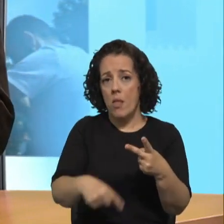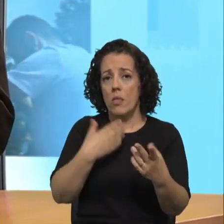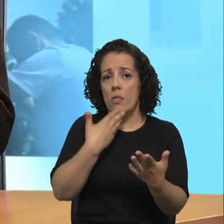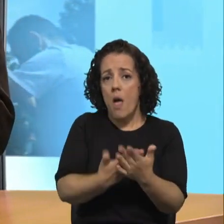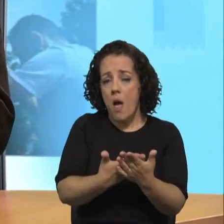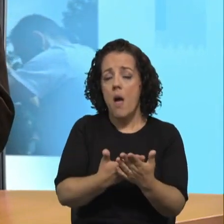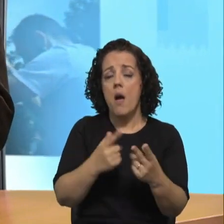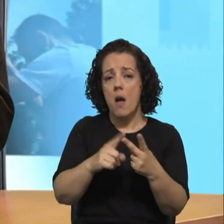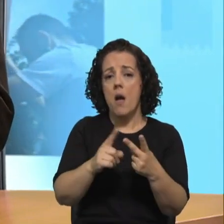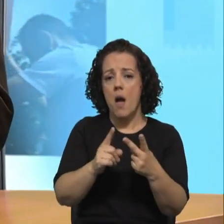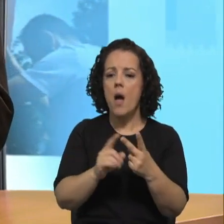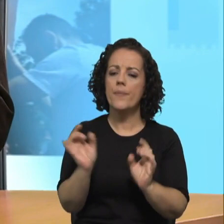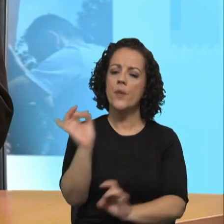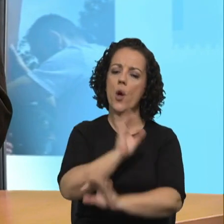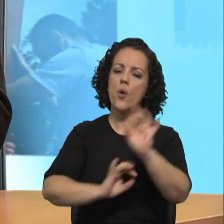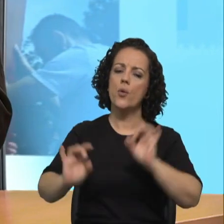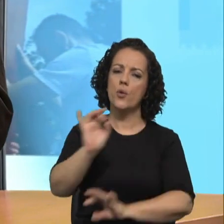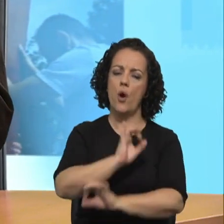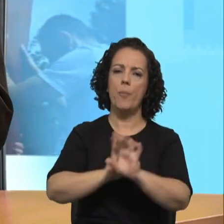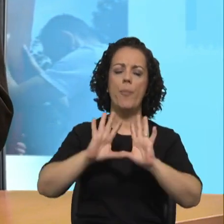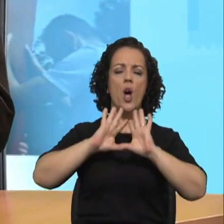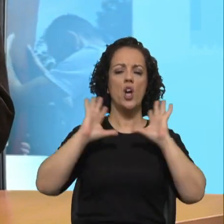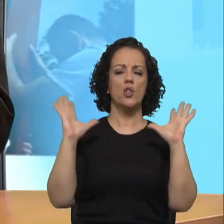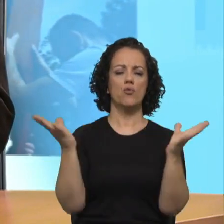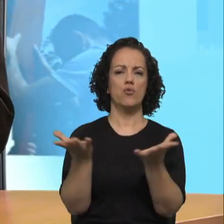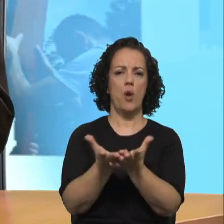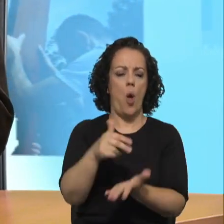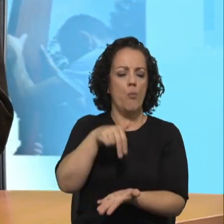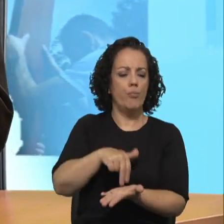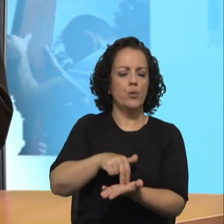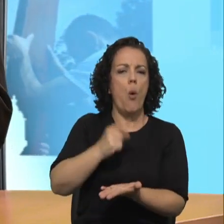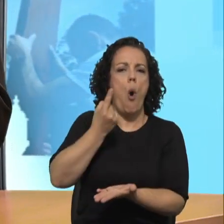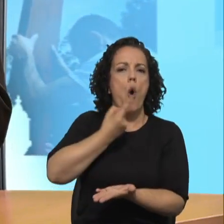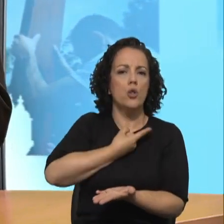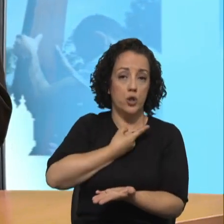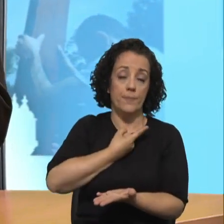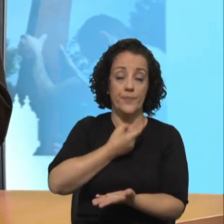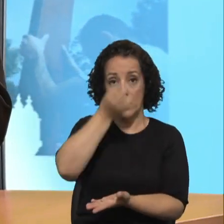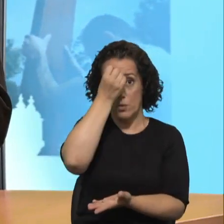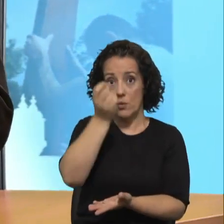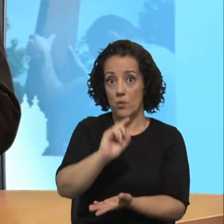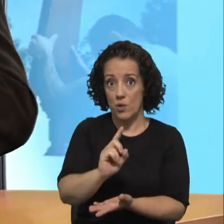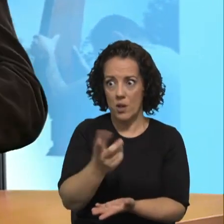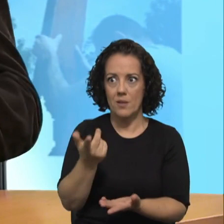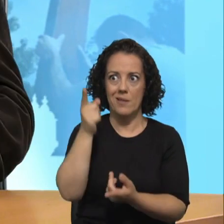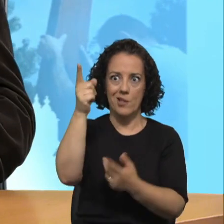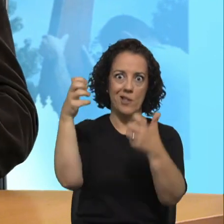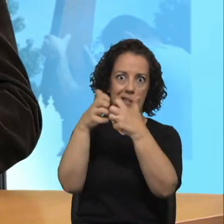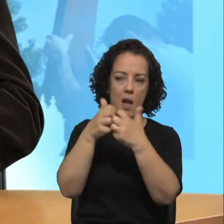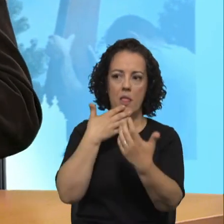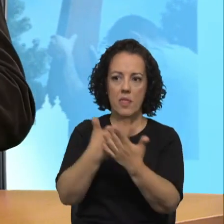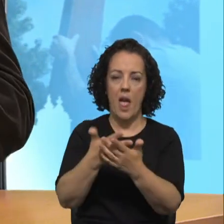forma como a Europa se posiciona do ponto de vista global. É preciso ver que o conflito da Rússia já mexe com a China, mexe com os Estados